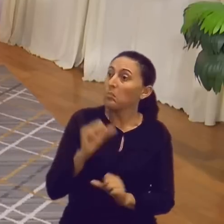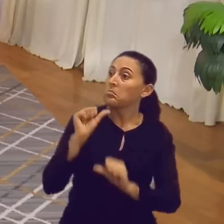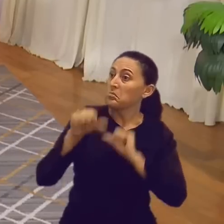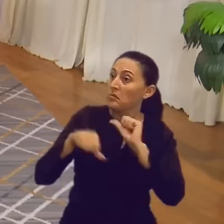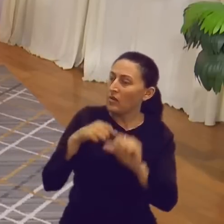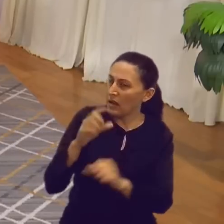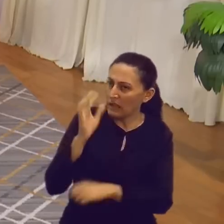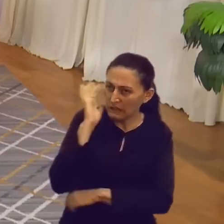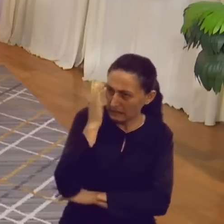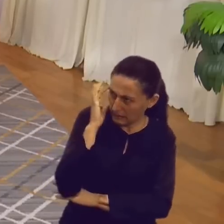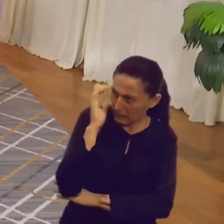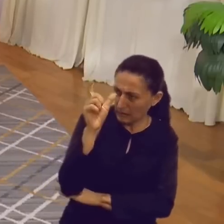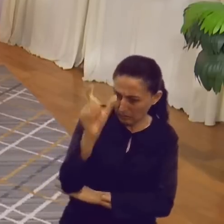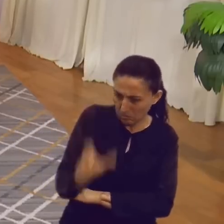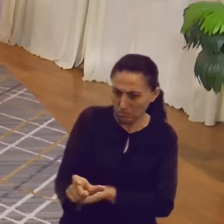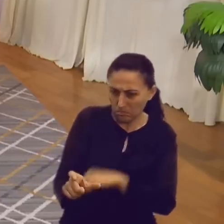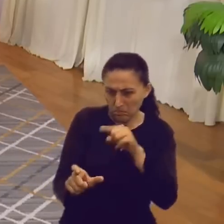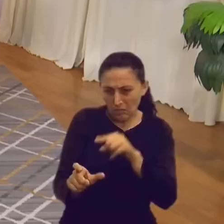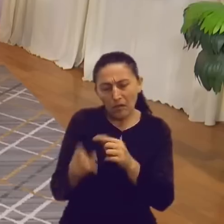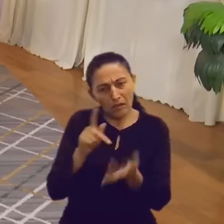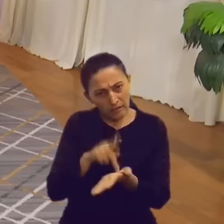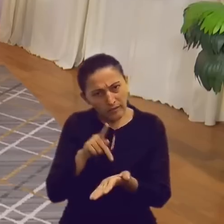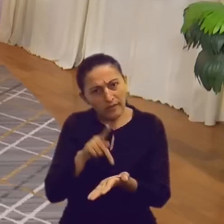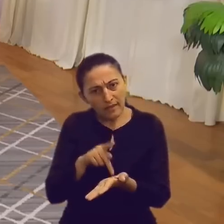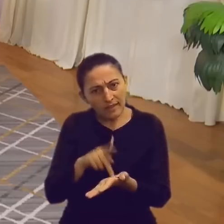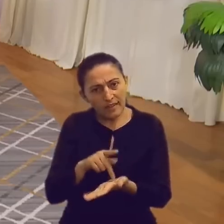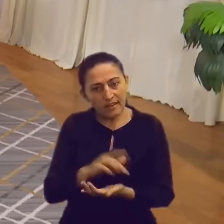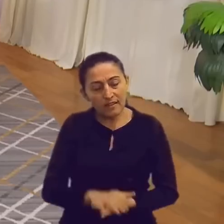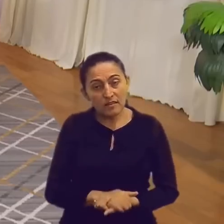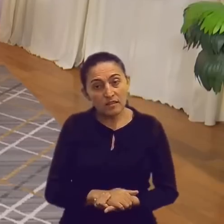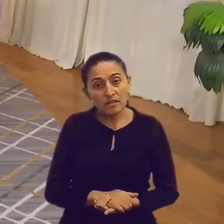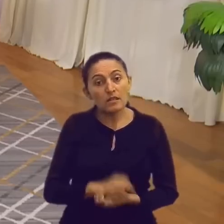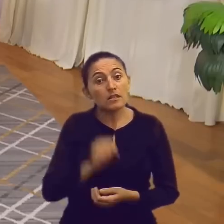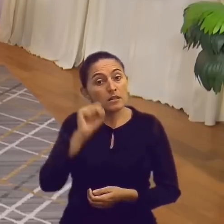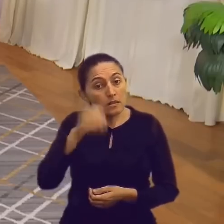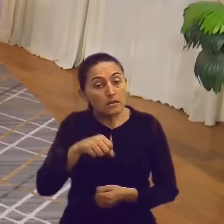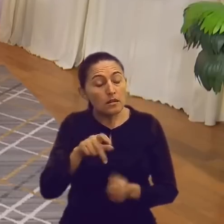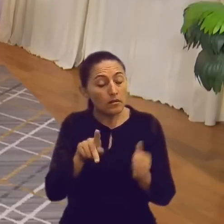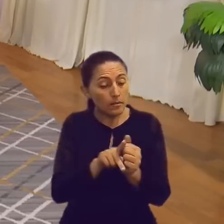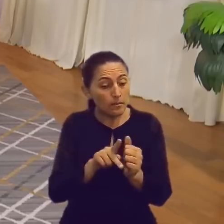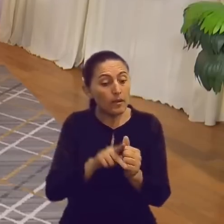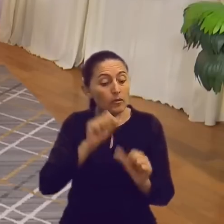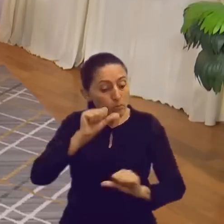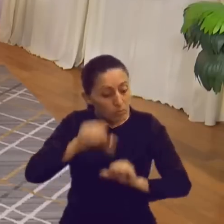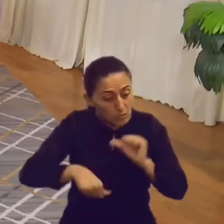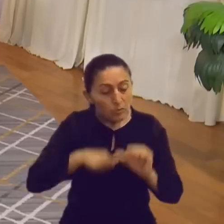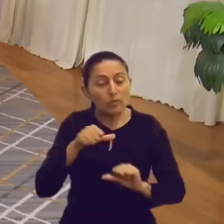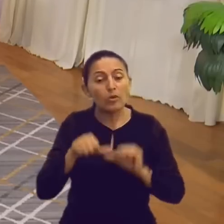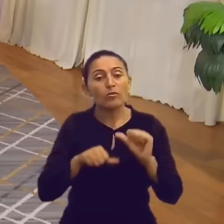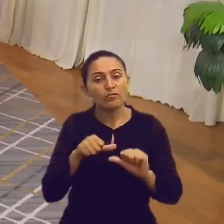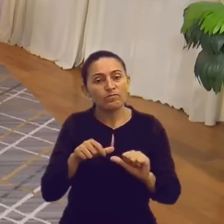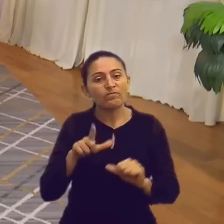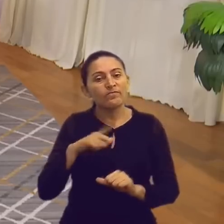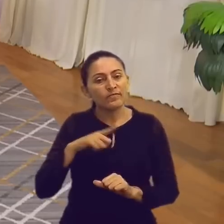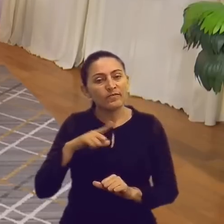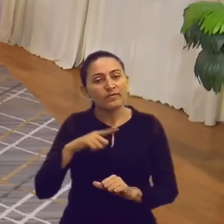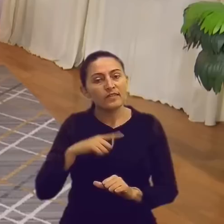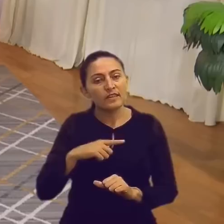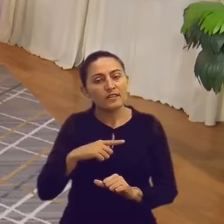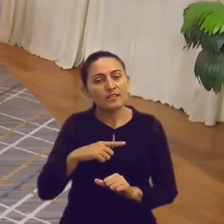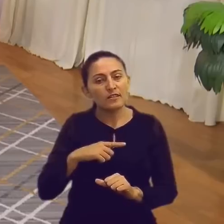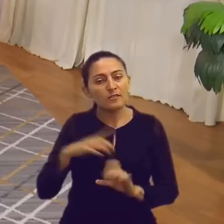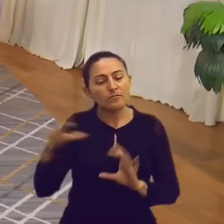mesmo? Sim, aquele Pedro mudou. E isso tinha a ver com